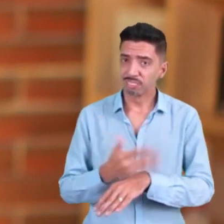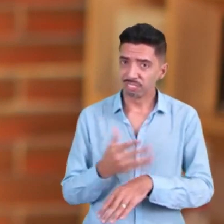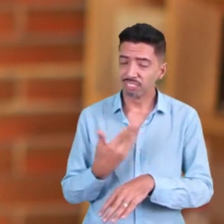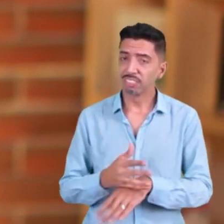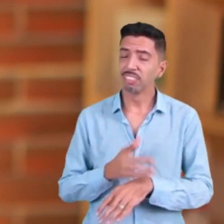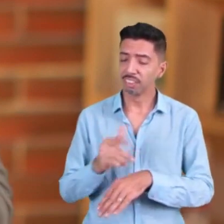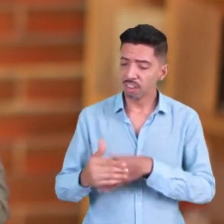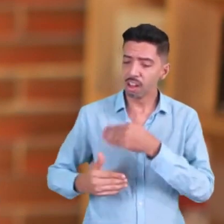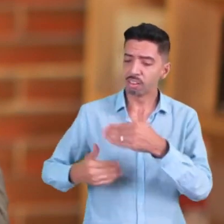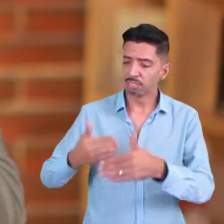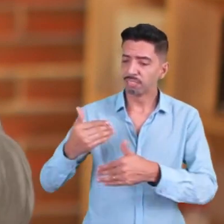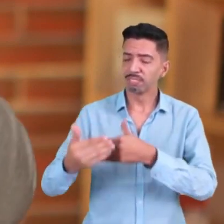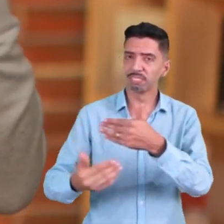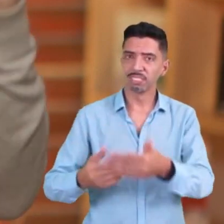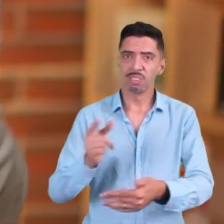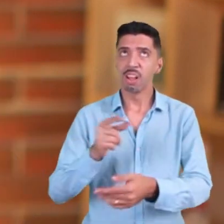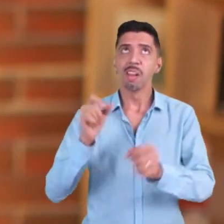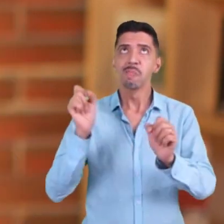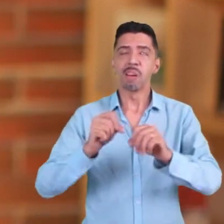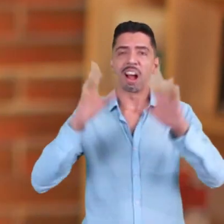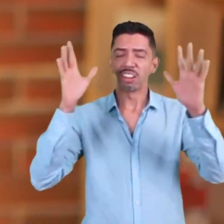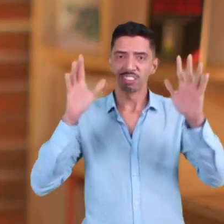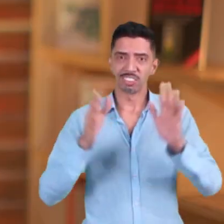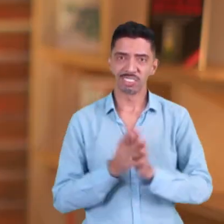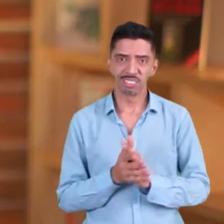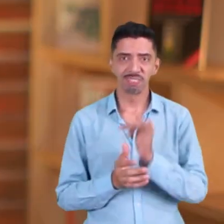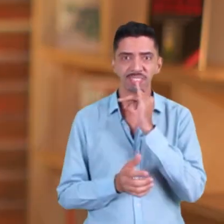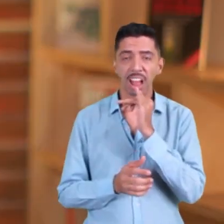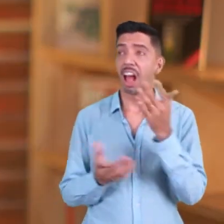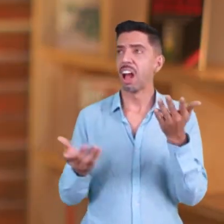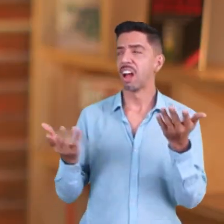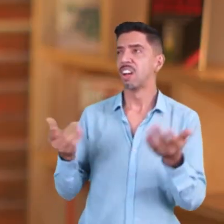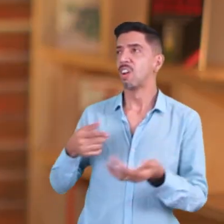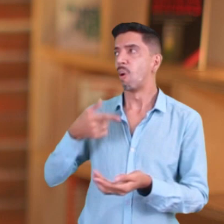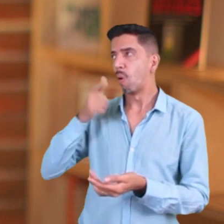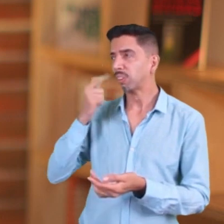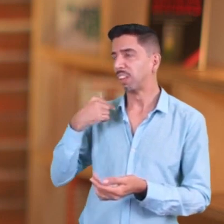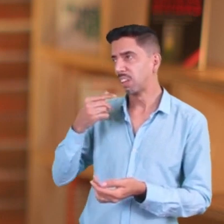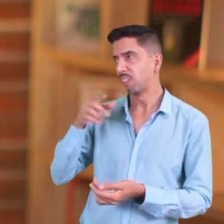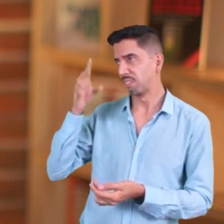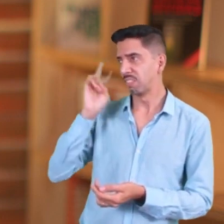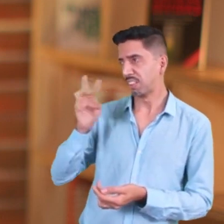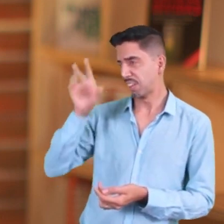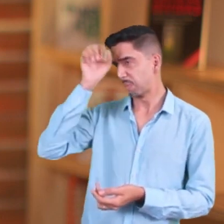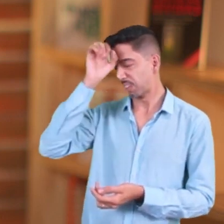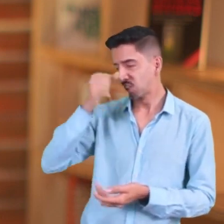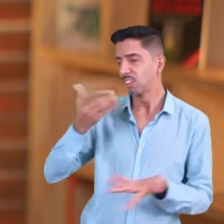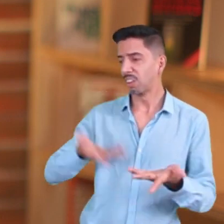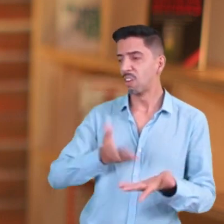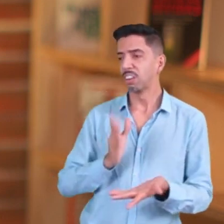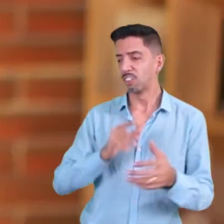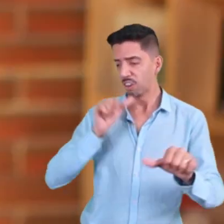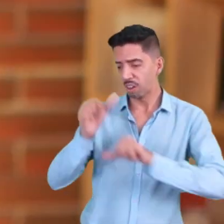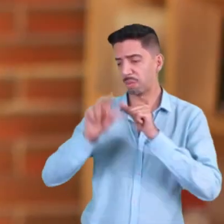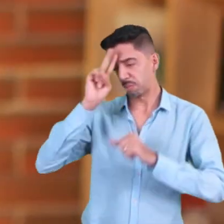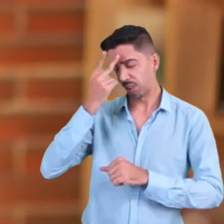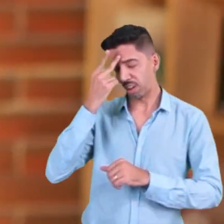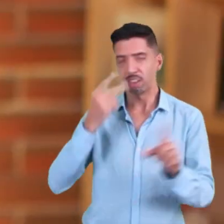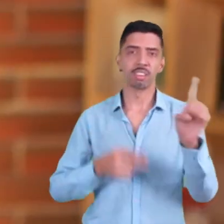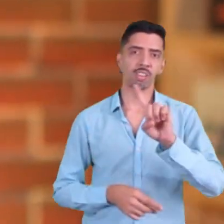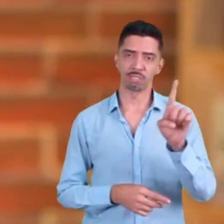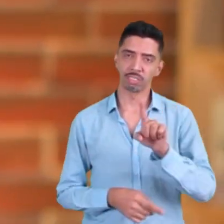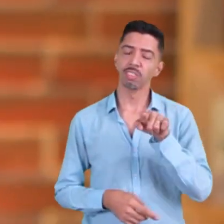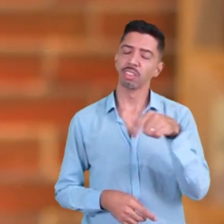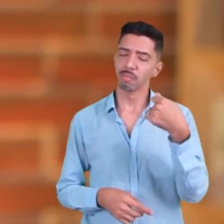que eu posso do dia para a noite falar assim, vou começar a fazer certo? Por isso, não existe mágica. Olha, daqui para frente eu já estou corrigindo